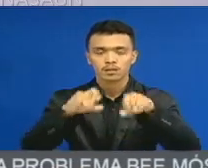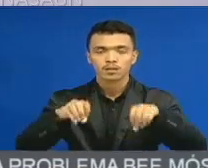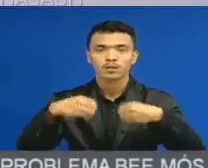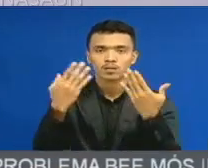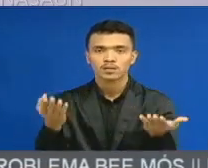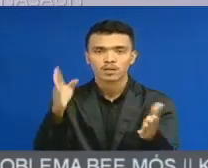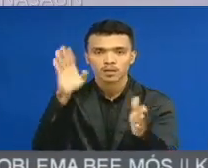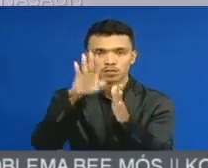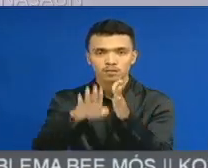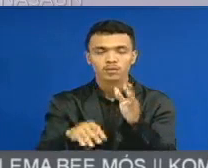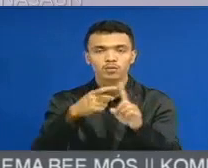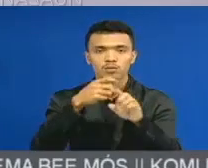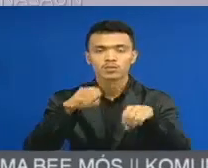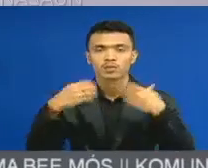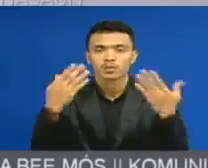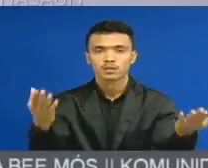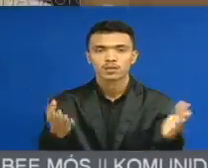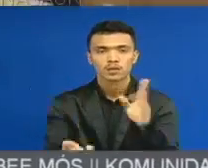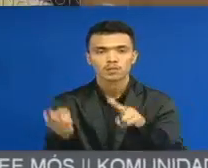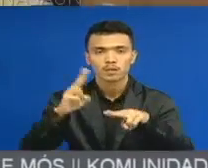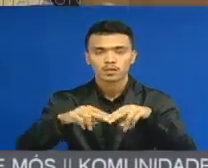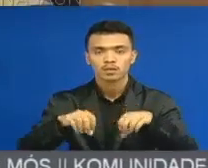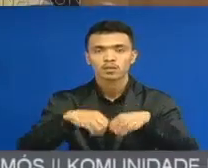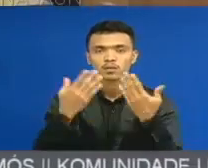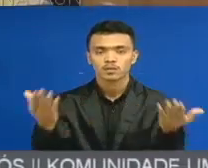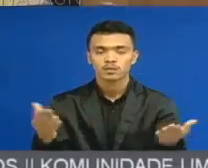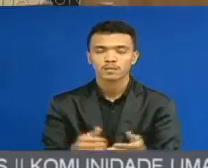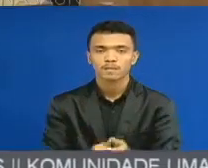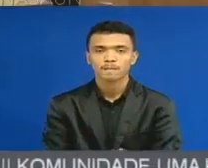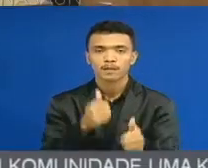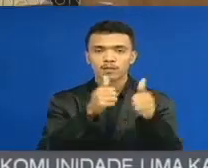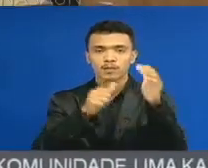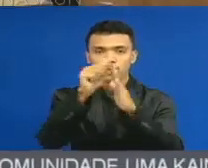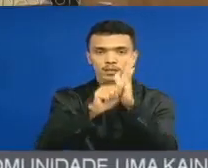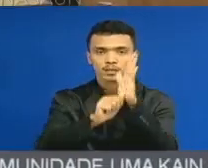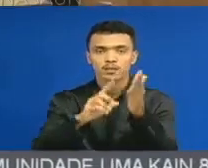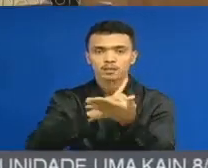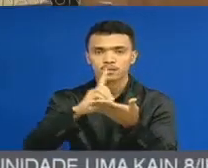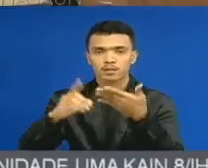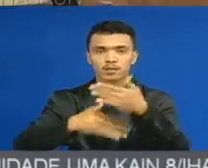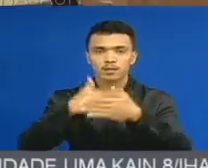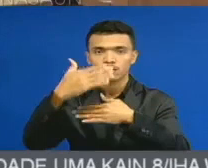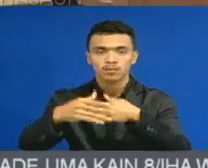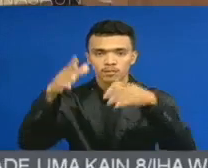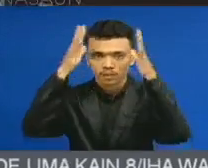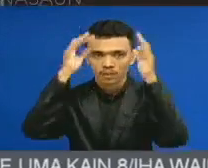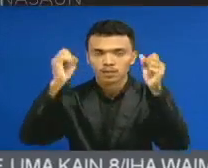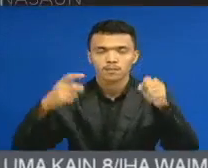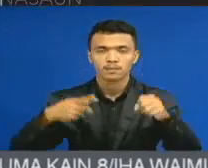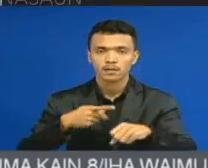tu reduz, se não é? Aumenta, se não é? Mas que não é? Dura a agenda e a semana hoje, Presidente do Parlamento